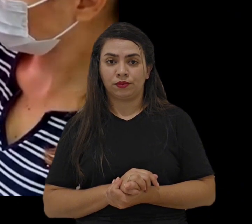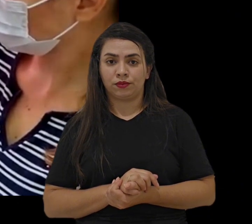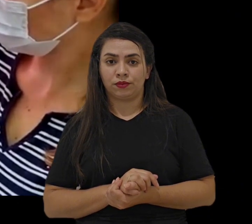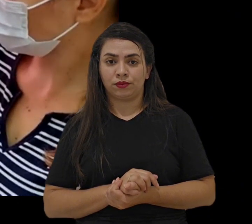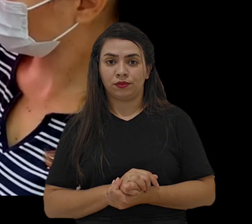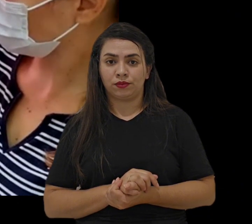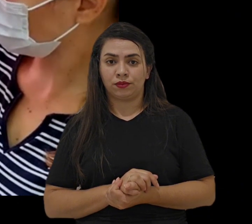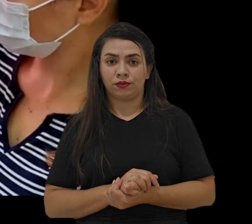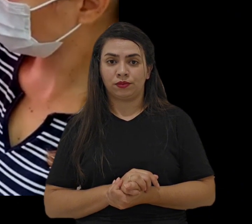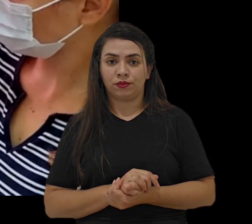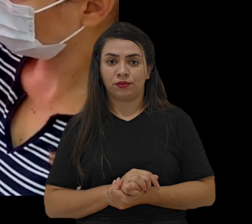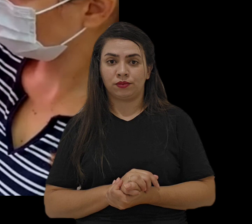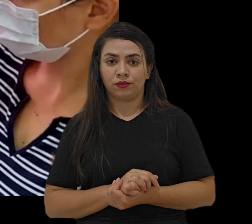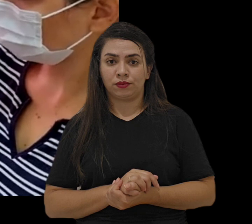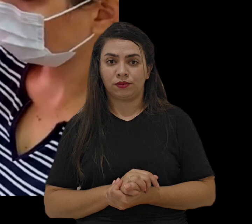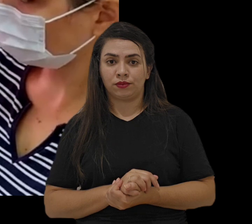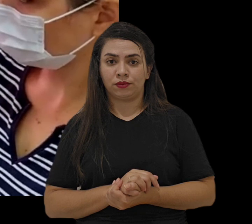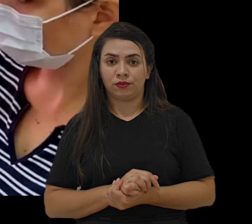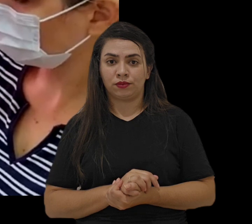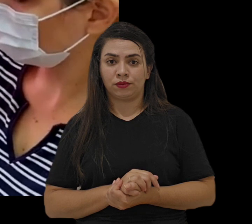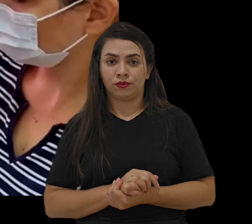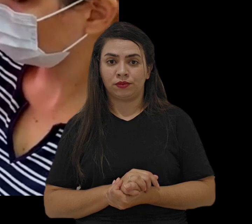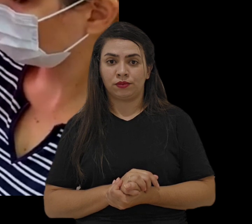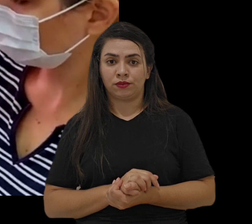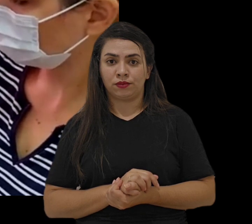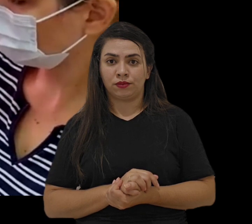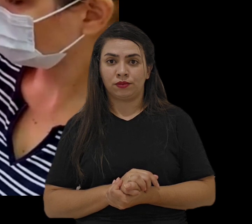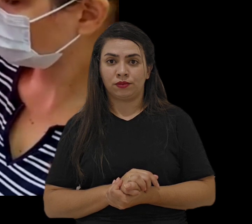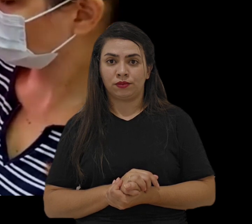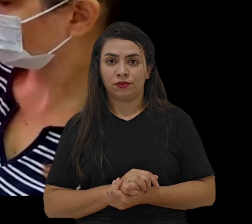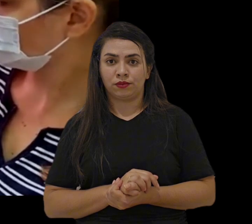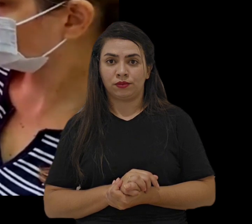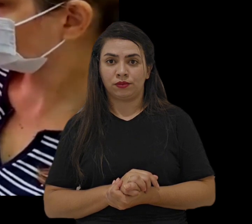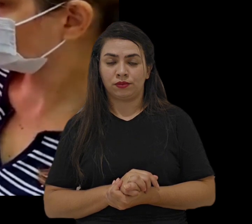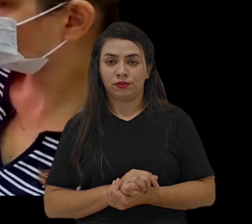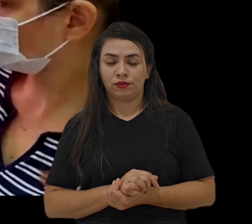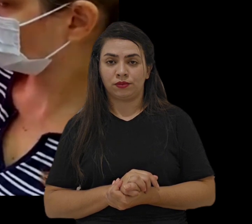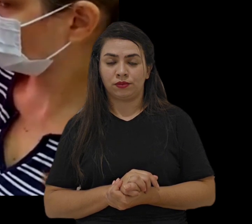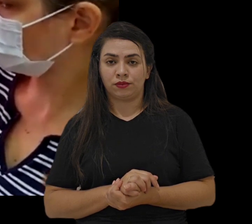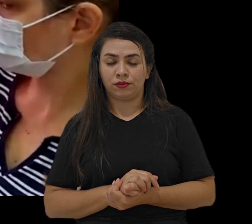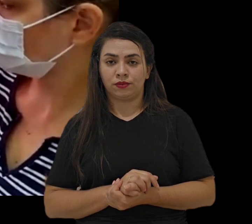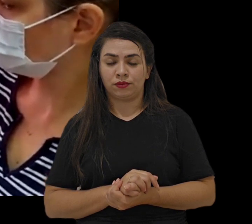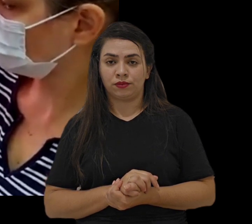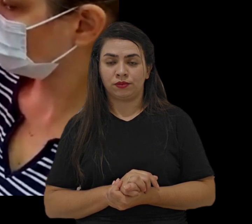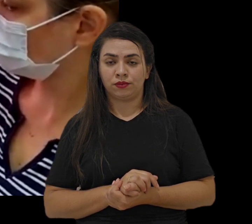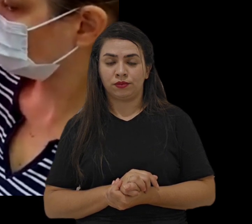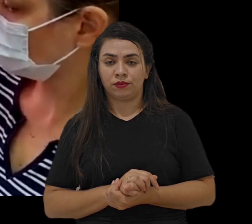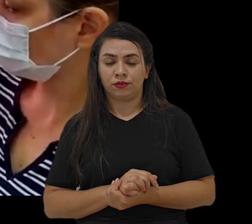Ó, como eu sou canhoto, segurei com a mão, homogeneizei com a outra.